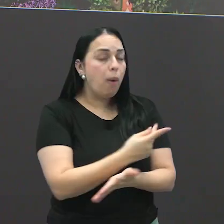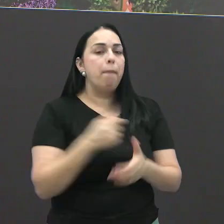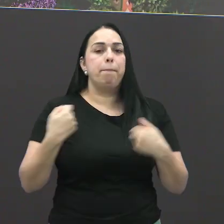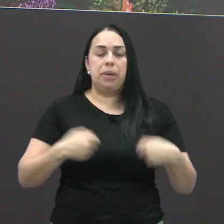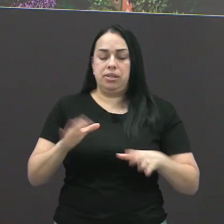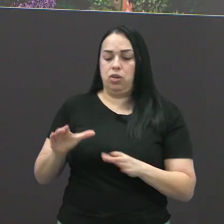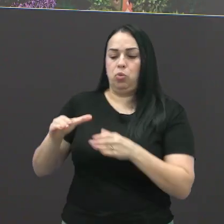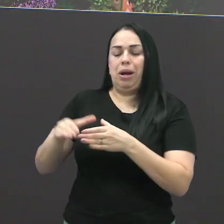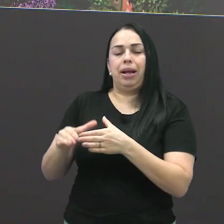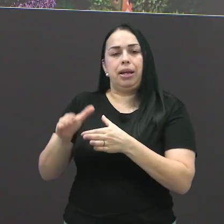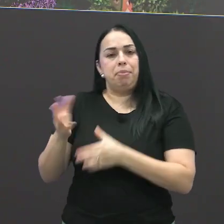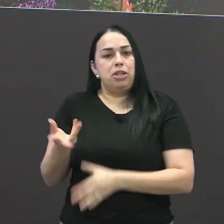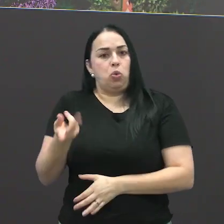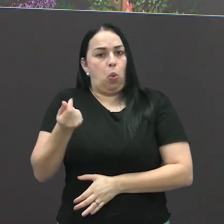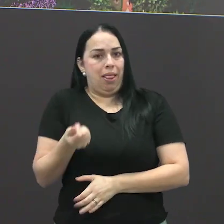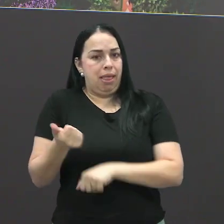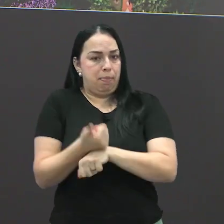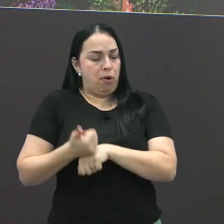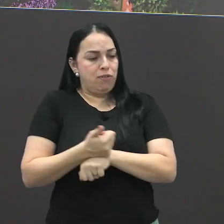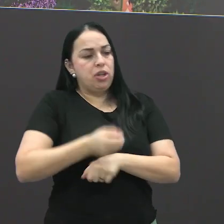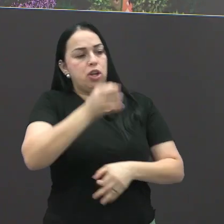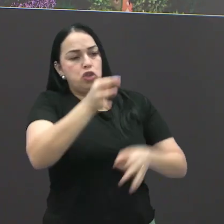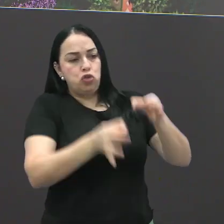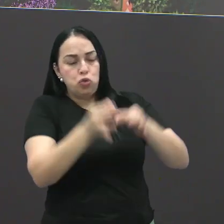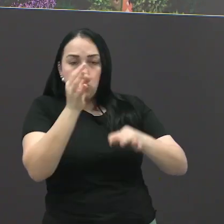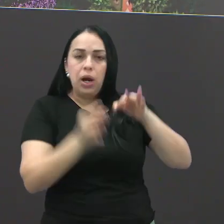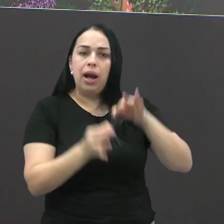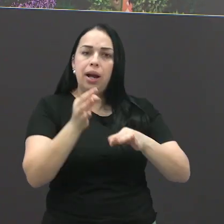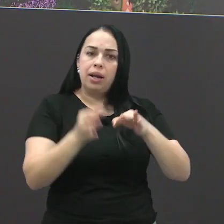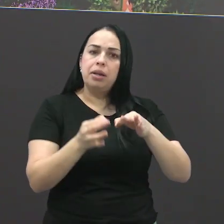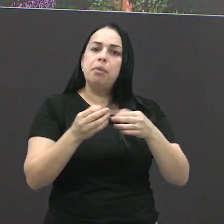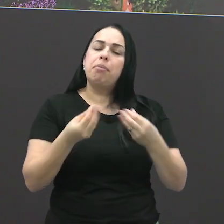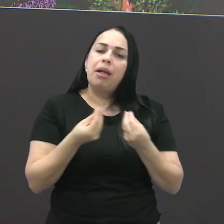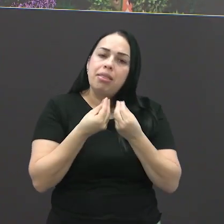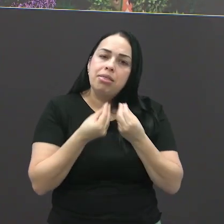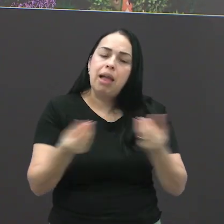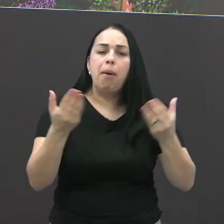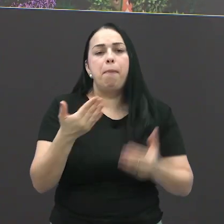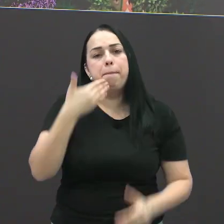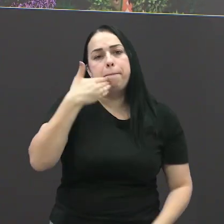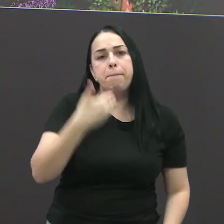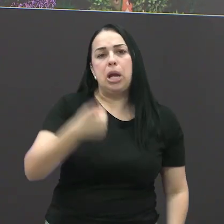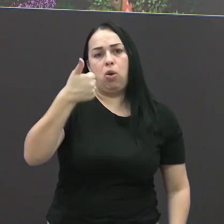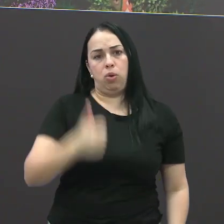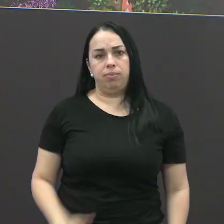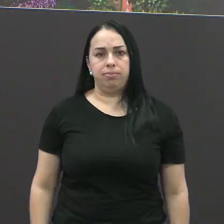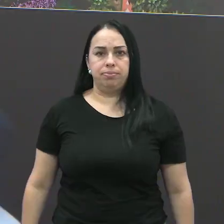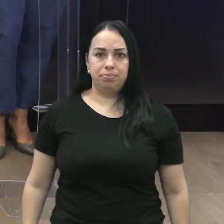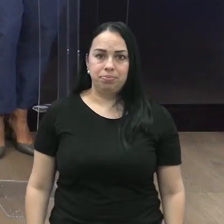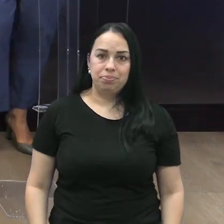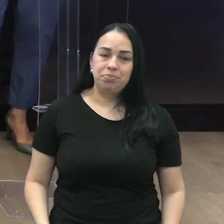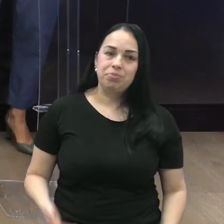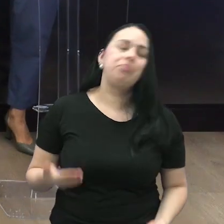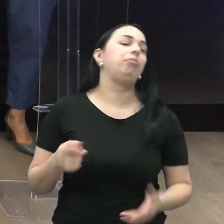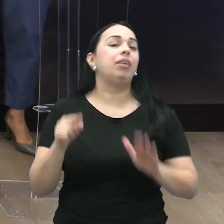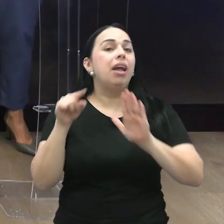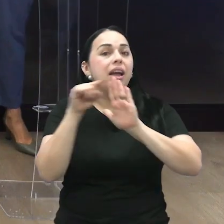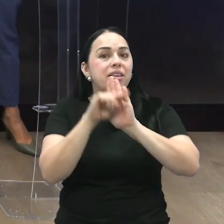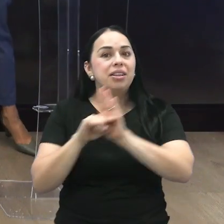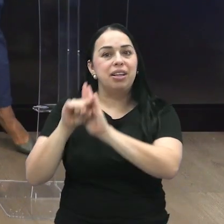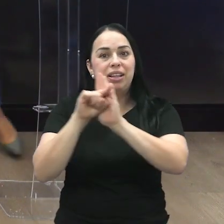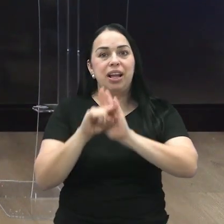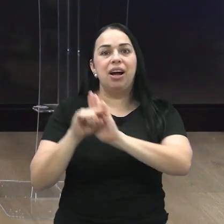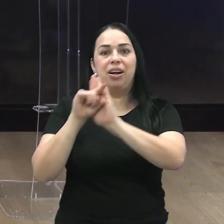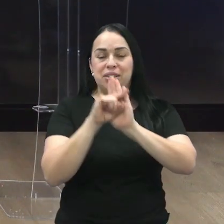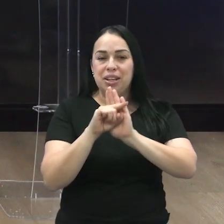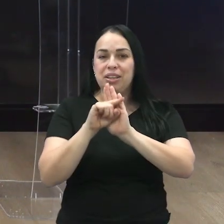equipe qualificada, para que a gente possa trazer o melhor entretenimento dentro dos esportes na cidade. Dados da